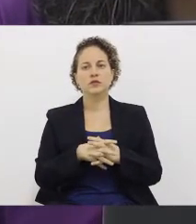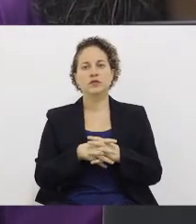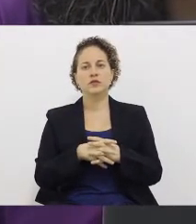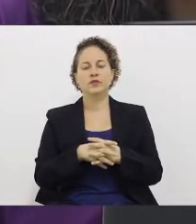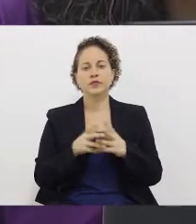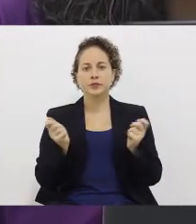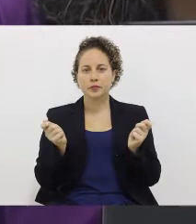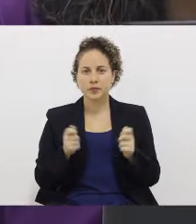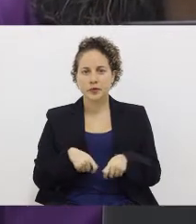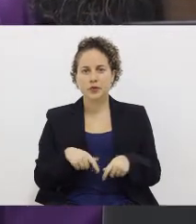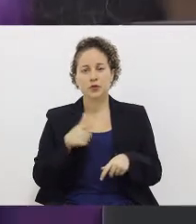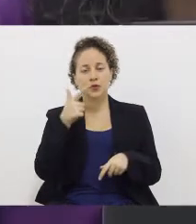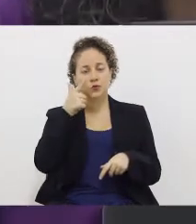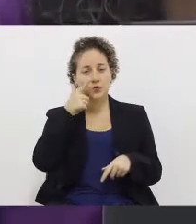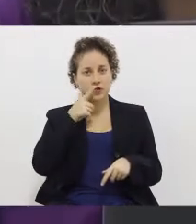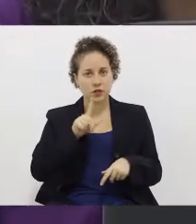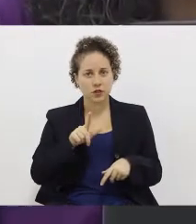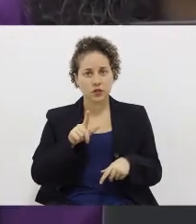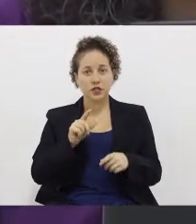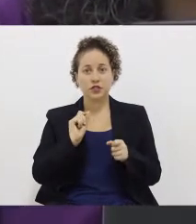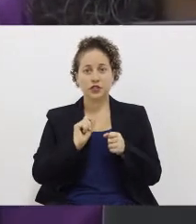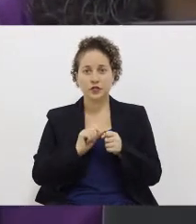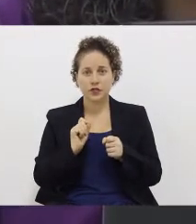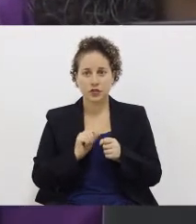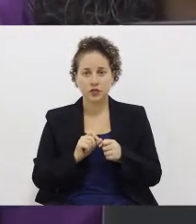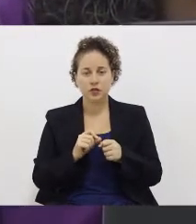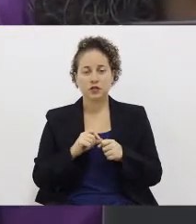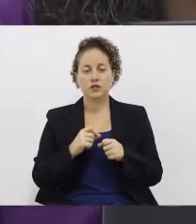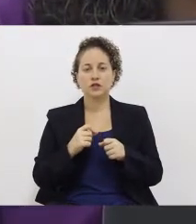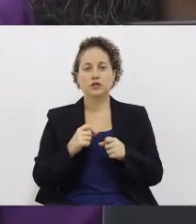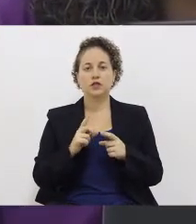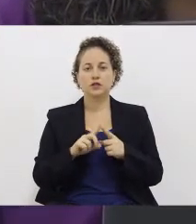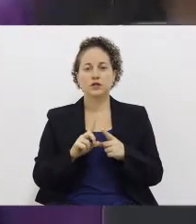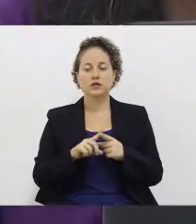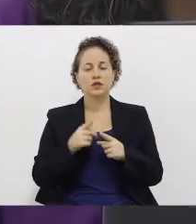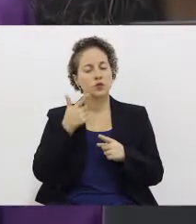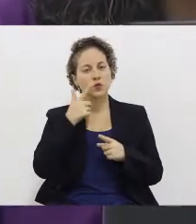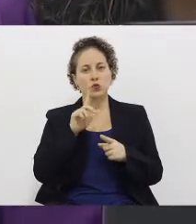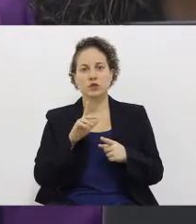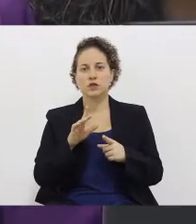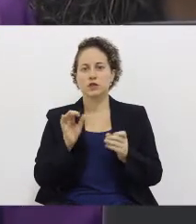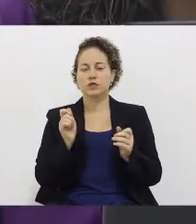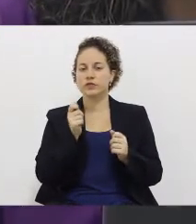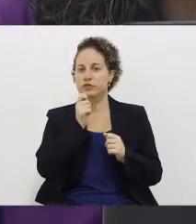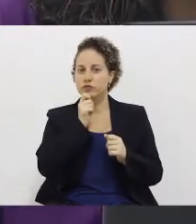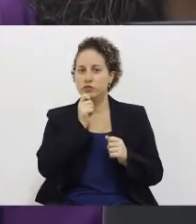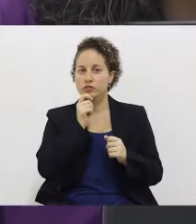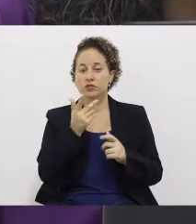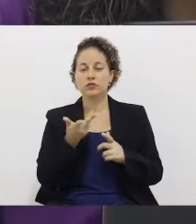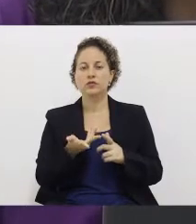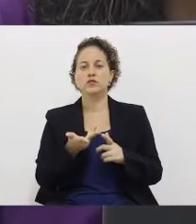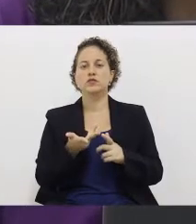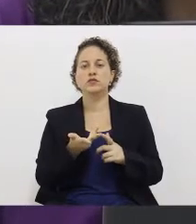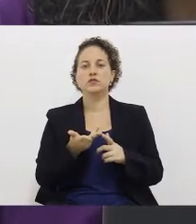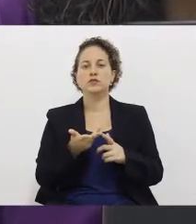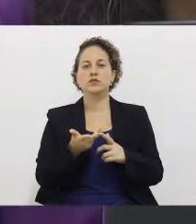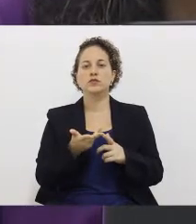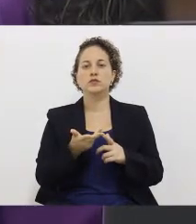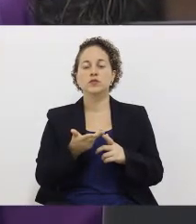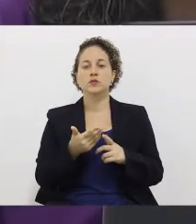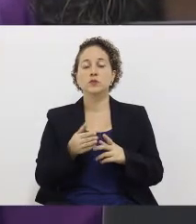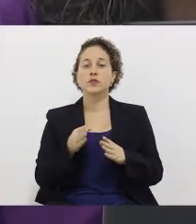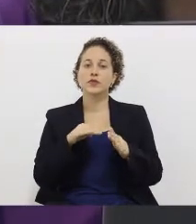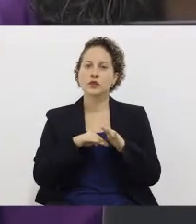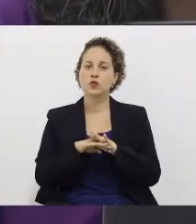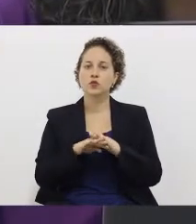se poder esperar e produzir enquanto o fornecedor ainda não efetuou a entrega, que só acontece neste ponto aqui, entrou-se no nível